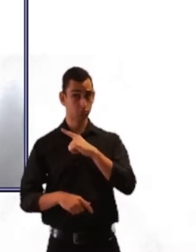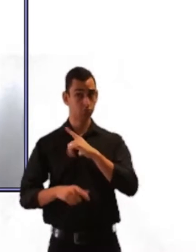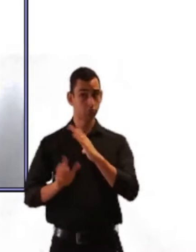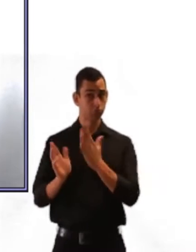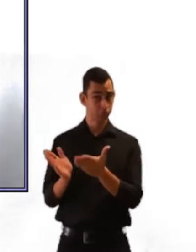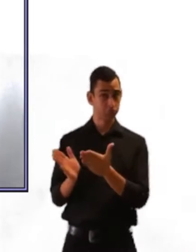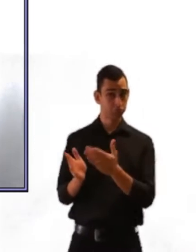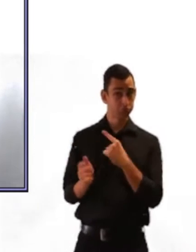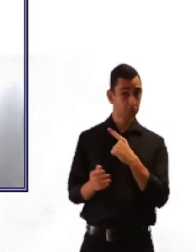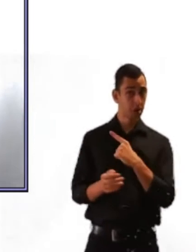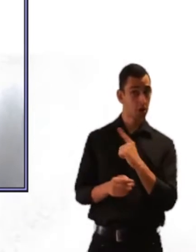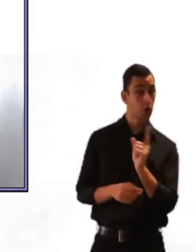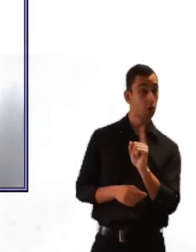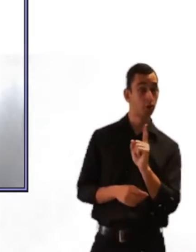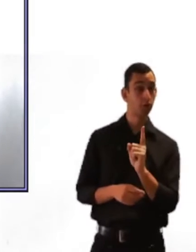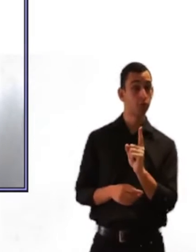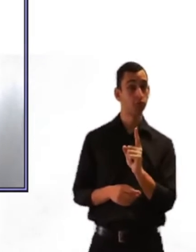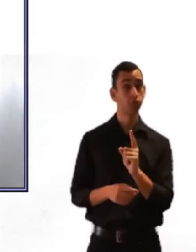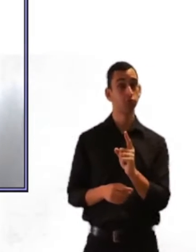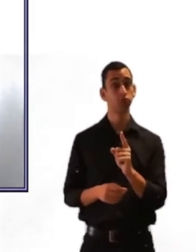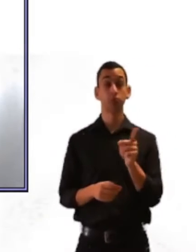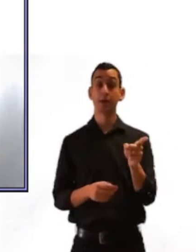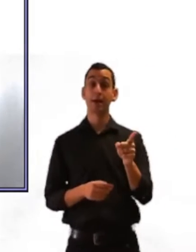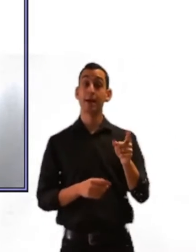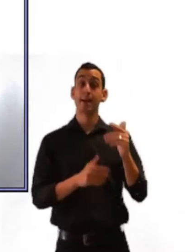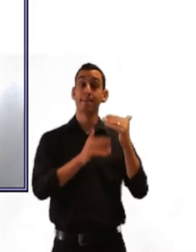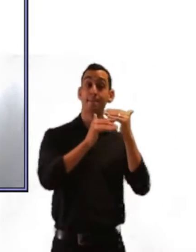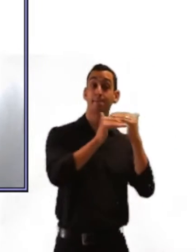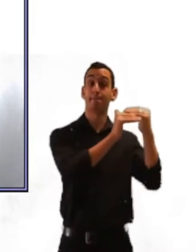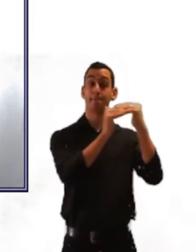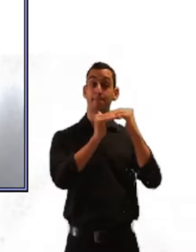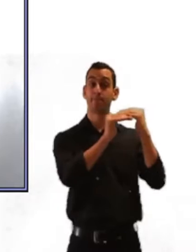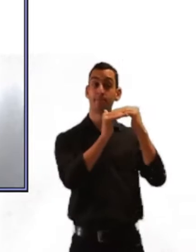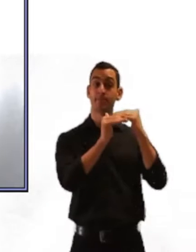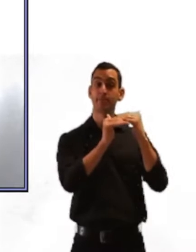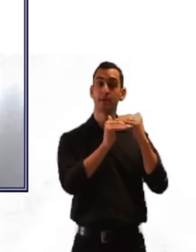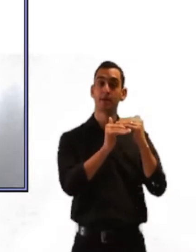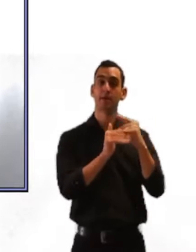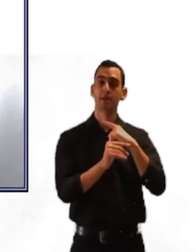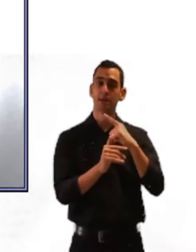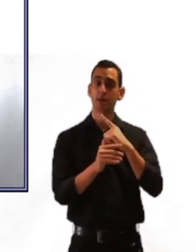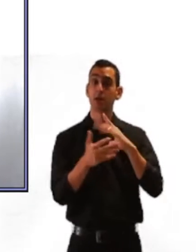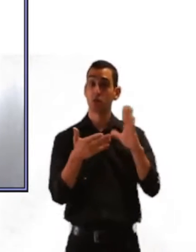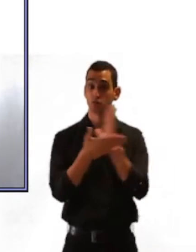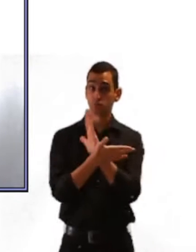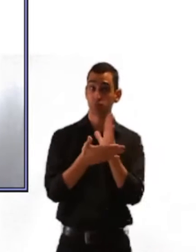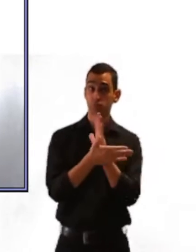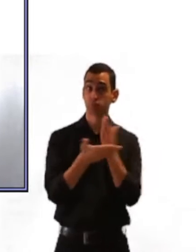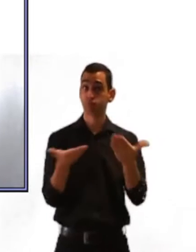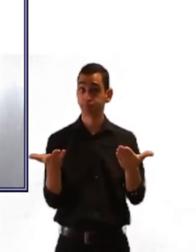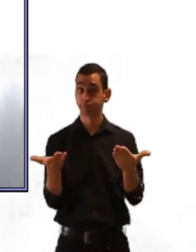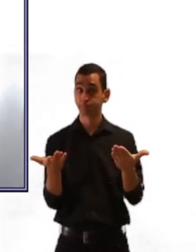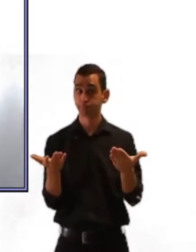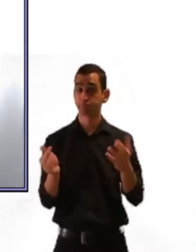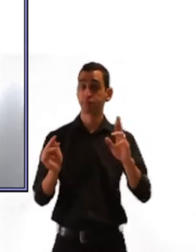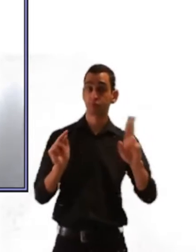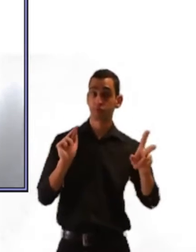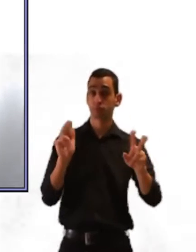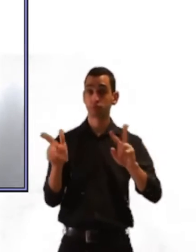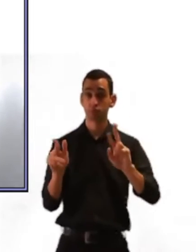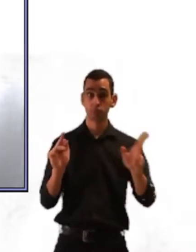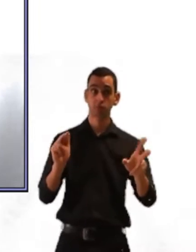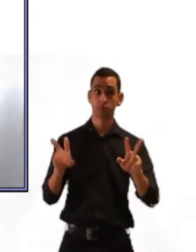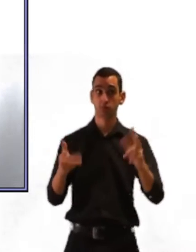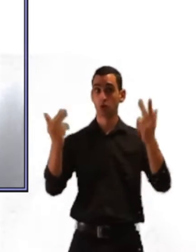parcial. O juiz parcial é aquele juiz que incorre em uma das causas de